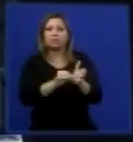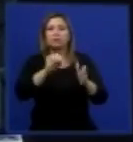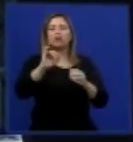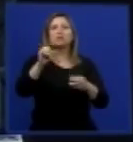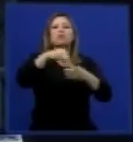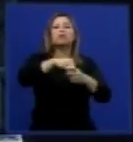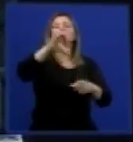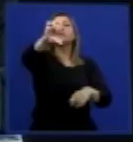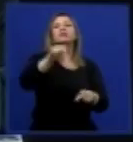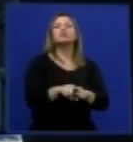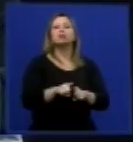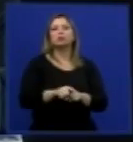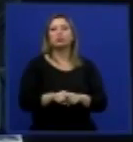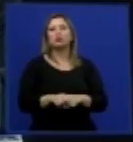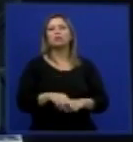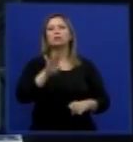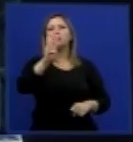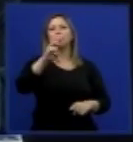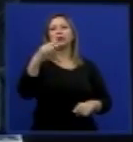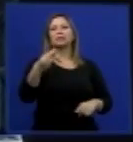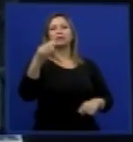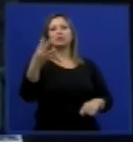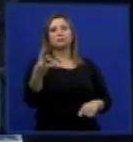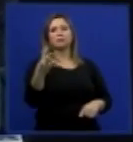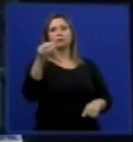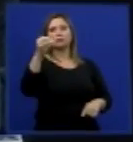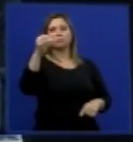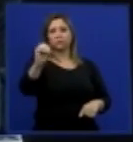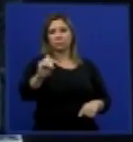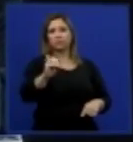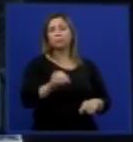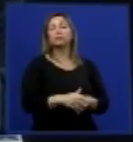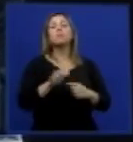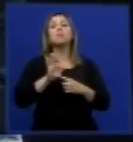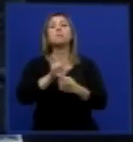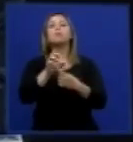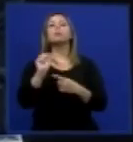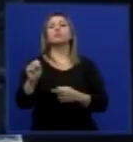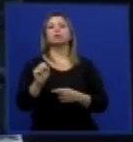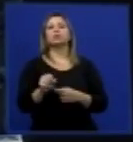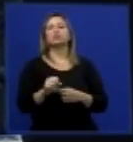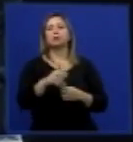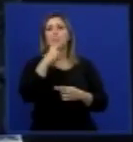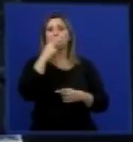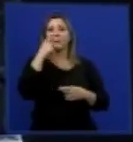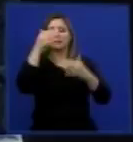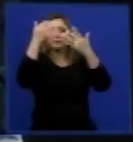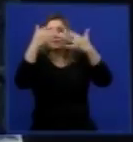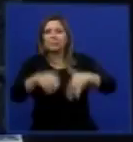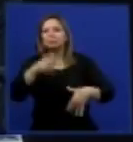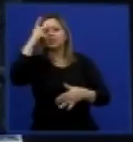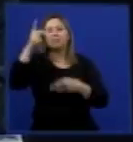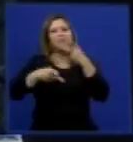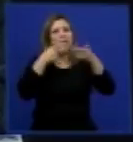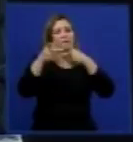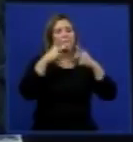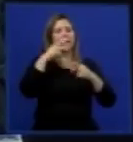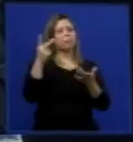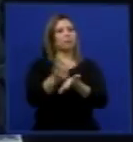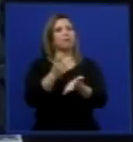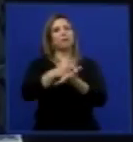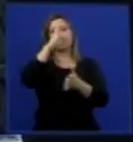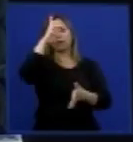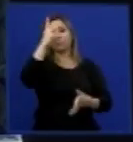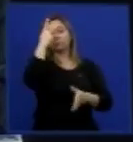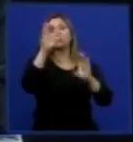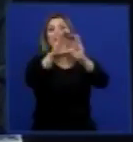lista B item B 3140 estabelecendo ao contrário do que vem sendo afirmado que a convenção de